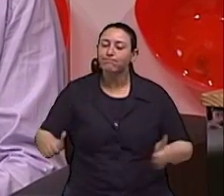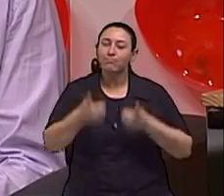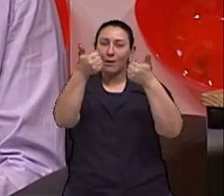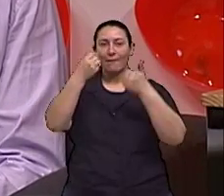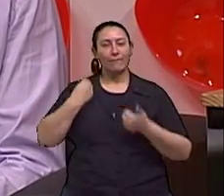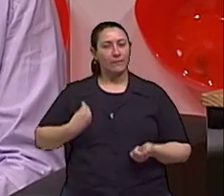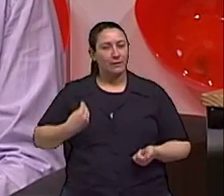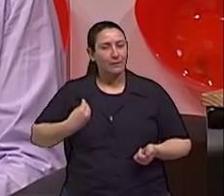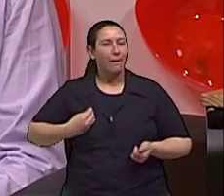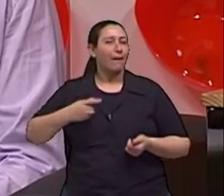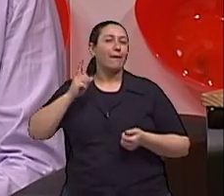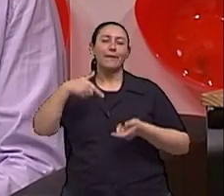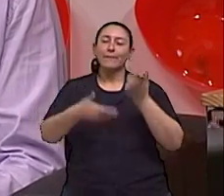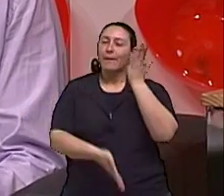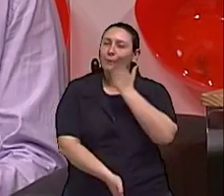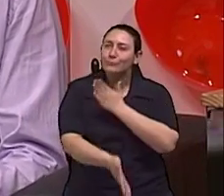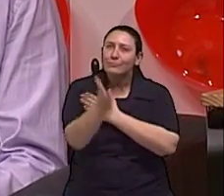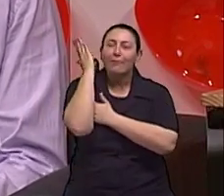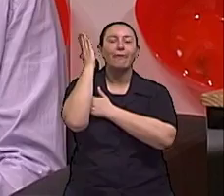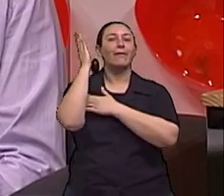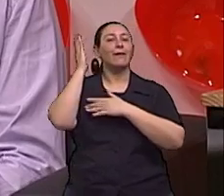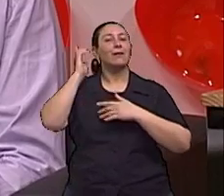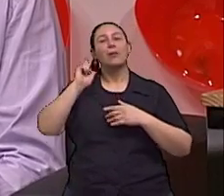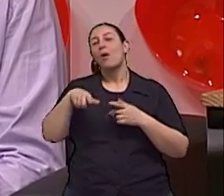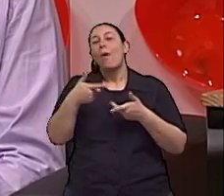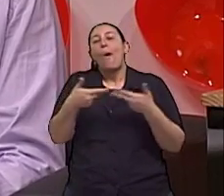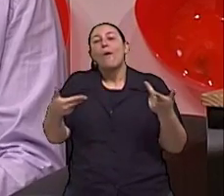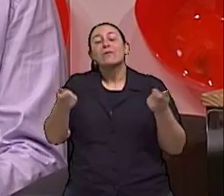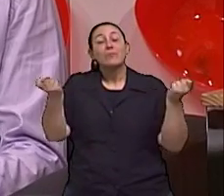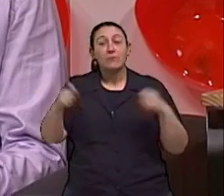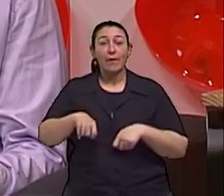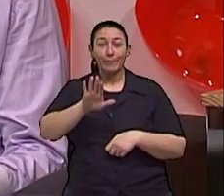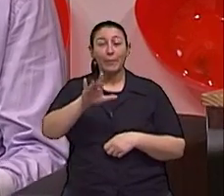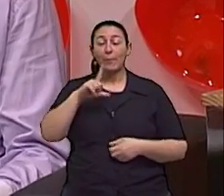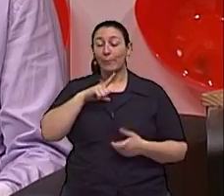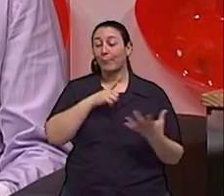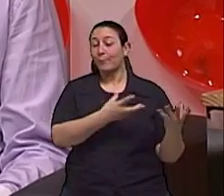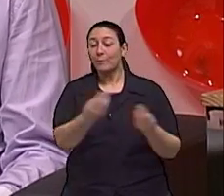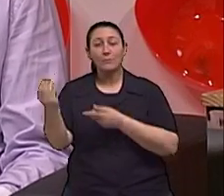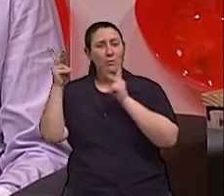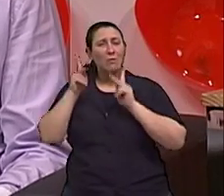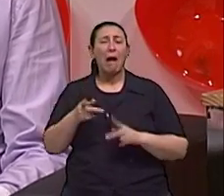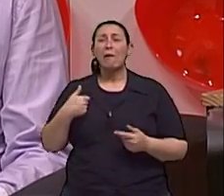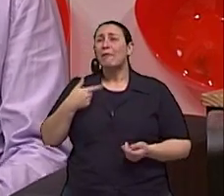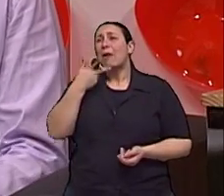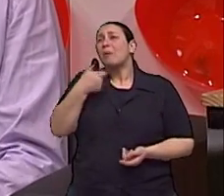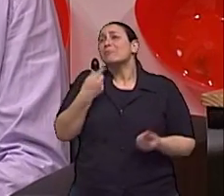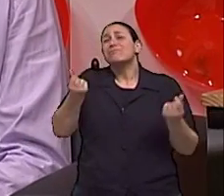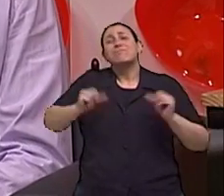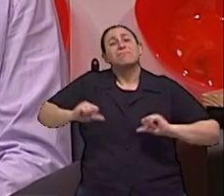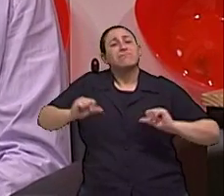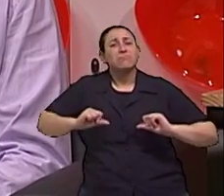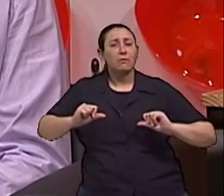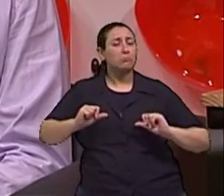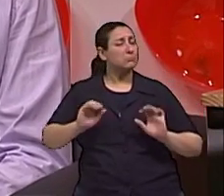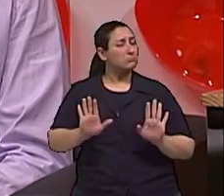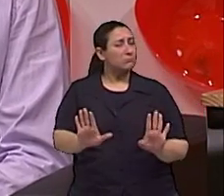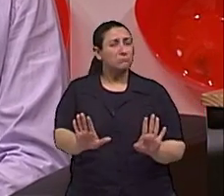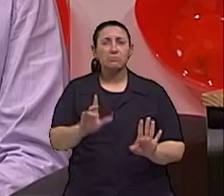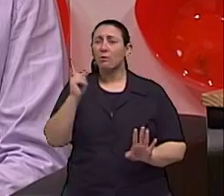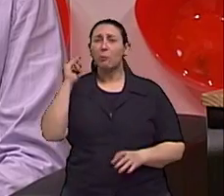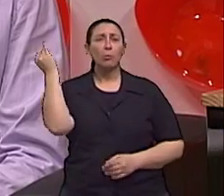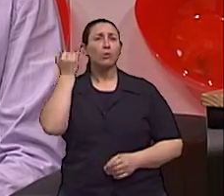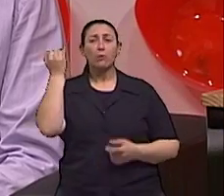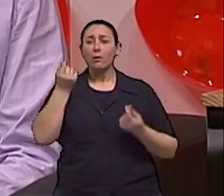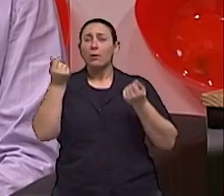Então, viajar, fazer coisas que é possível. Porque muitas vezes as pessoas dizem, mas eu não tenho recursos financeiros para isso. Não precisa muitos recursos